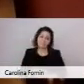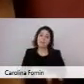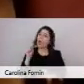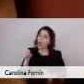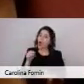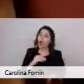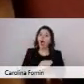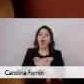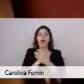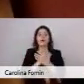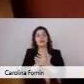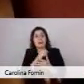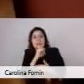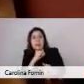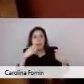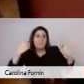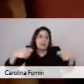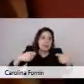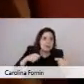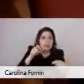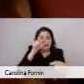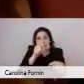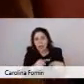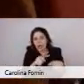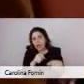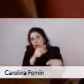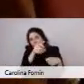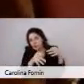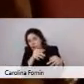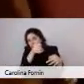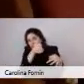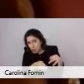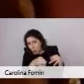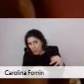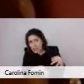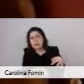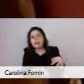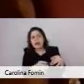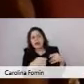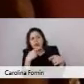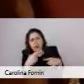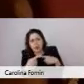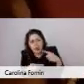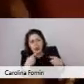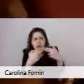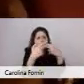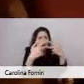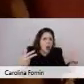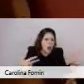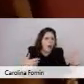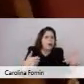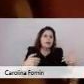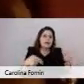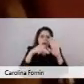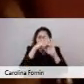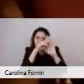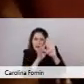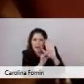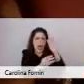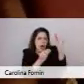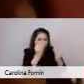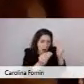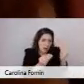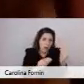aquele juiz, caso ele necessite, ou caso ele tenha alguma dúvida especificamente com relação à nota que foi